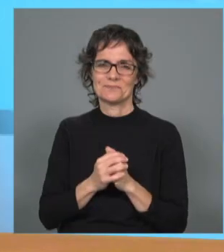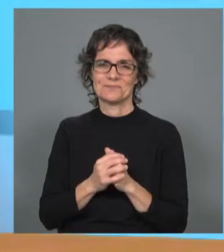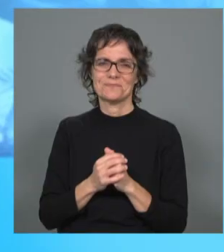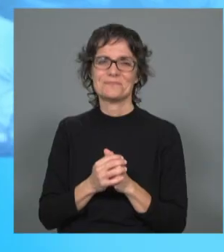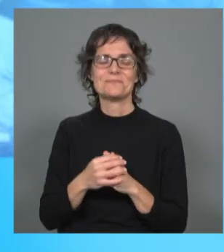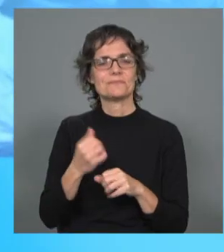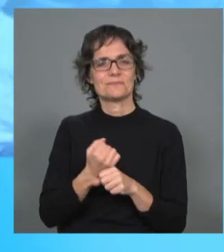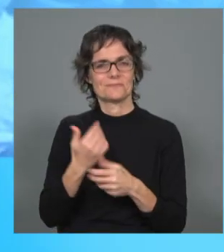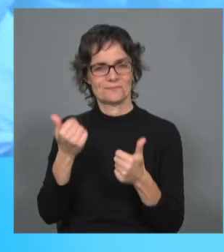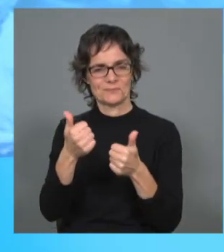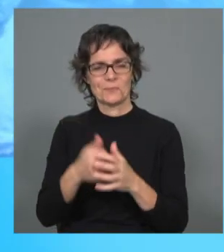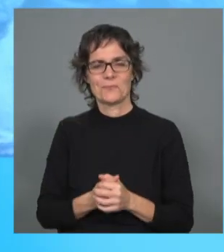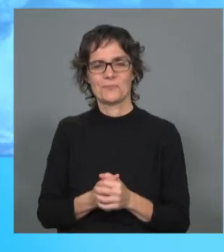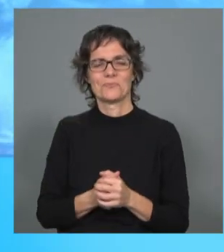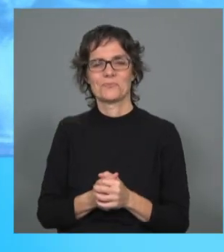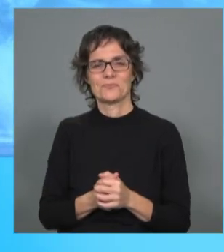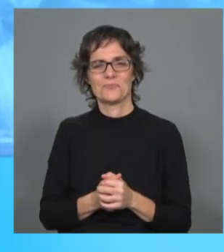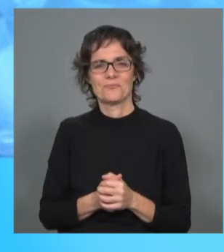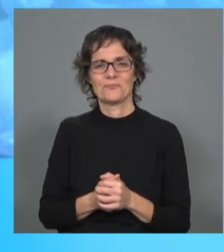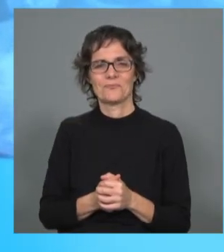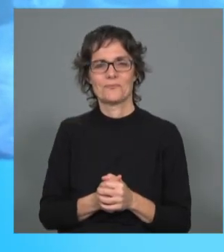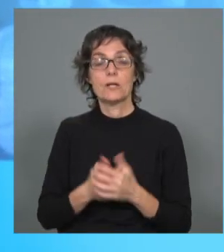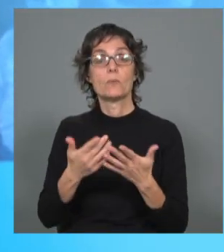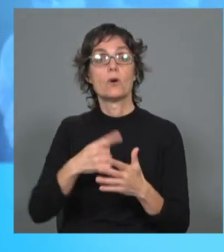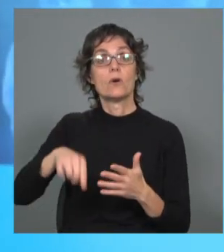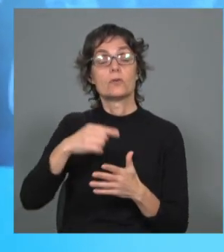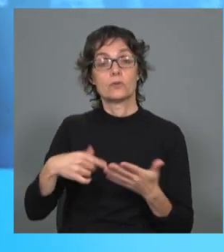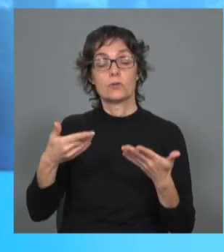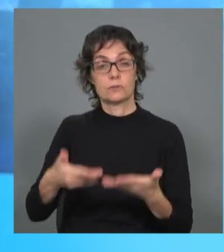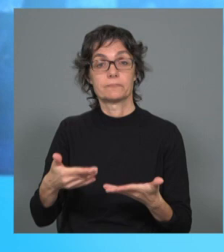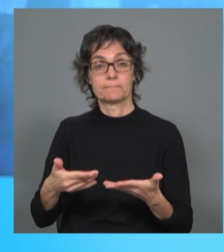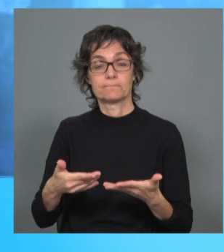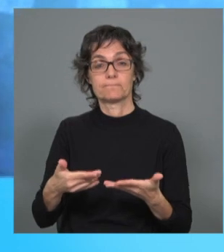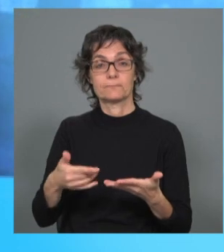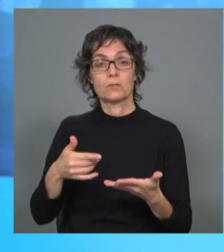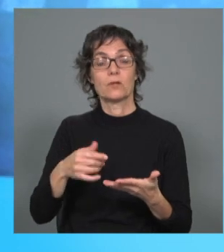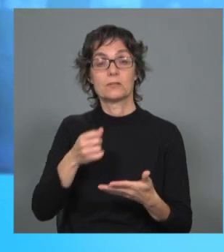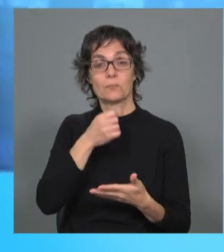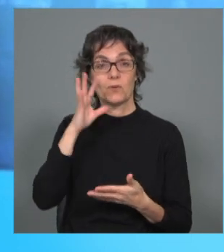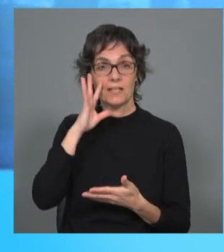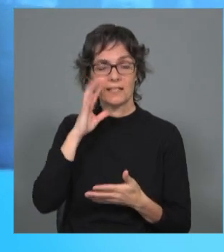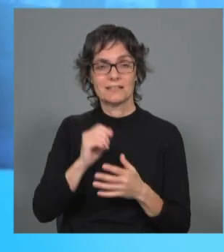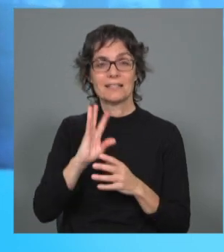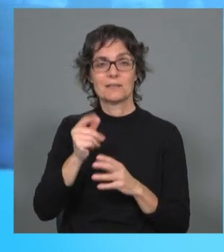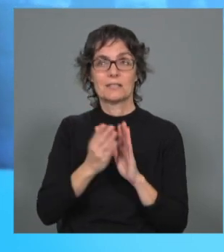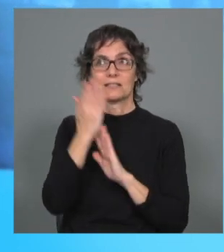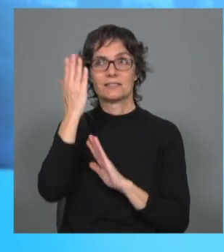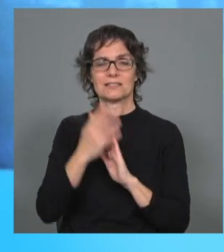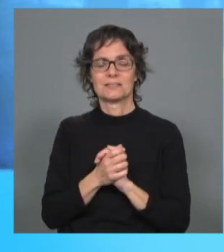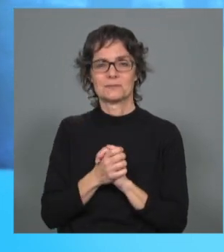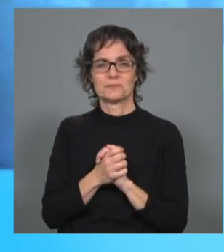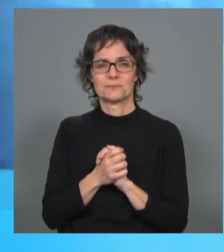seu trabalho. Nós ficamos hoje por aqui. Desejo-lhe uma ótima tarde e até amanhã, se Deus quiser.